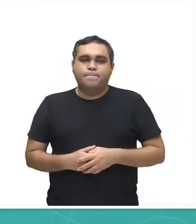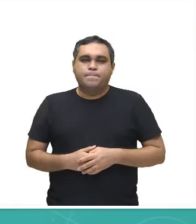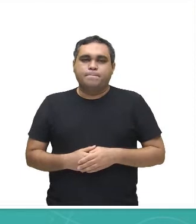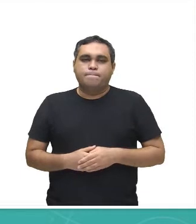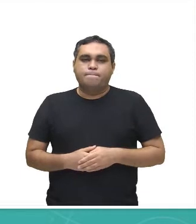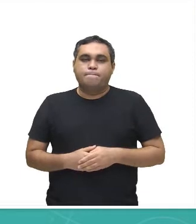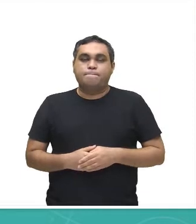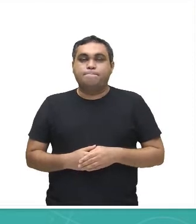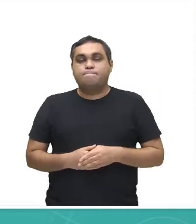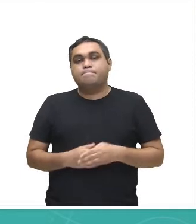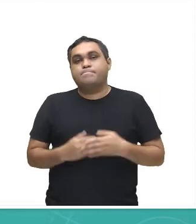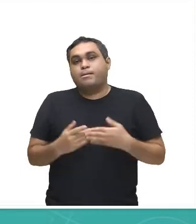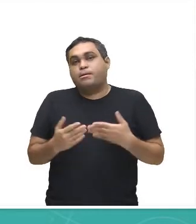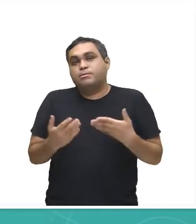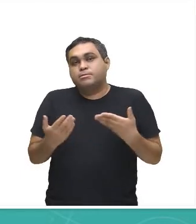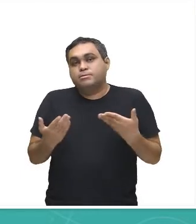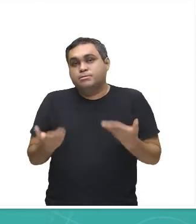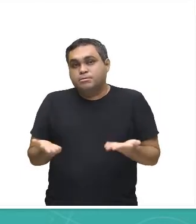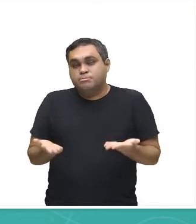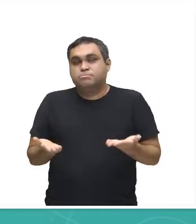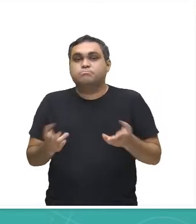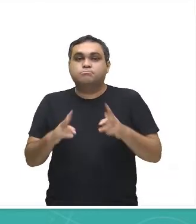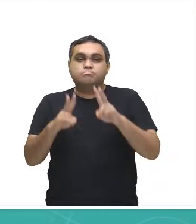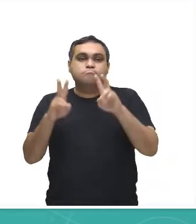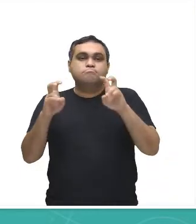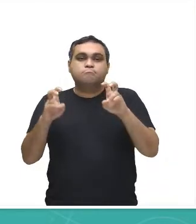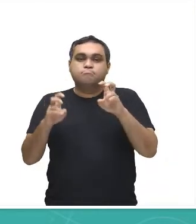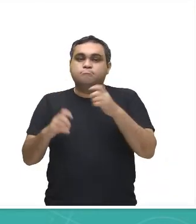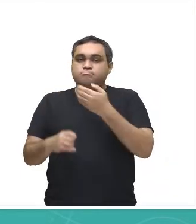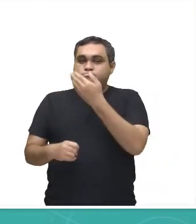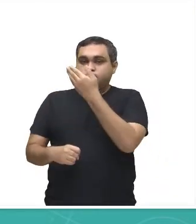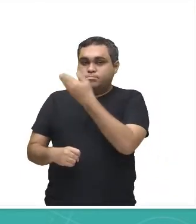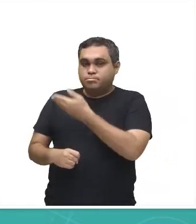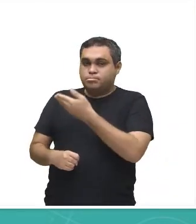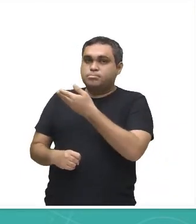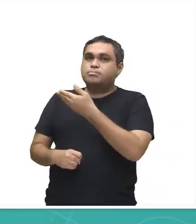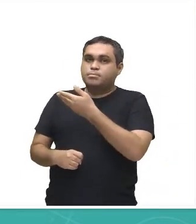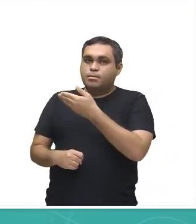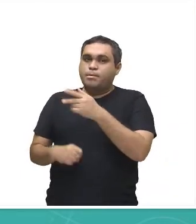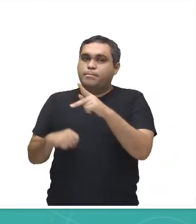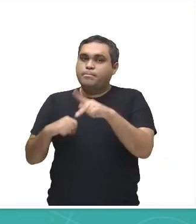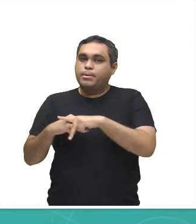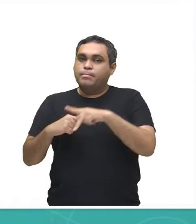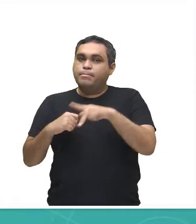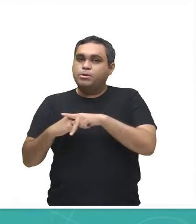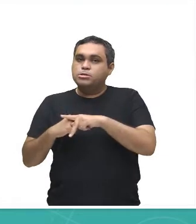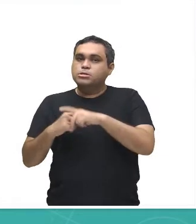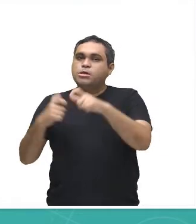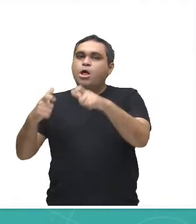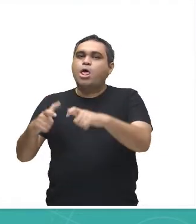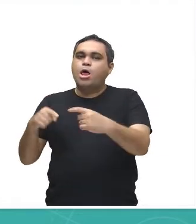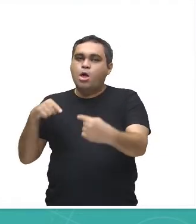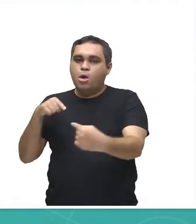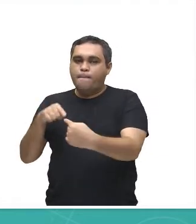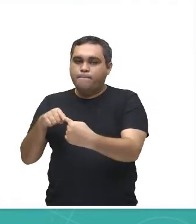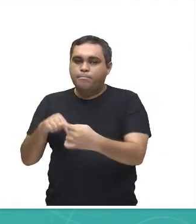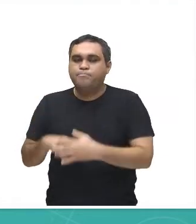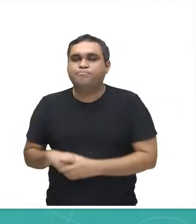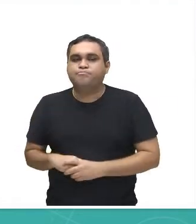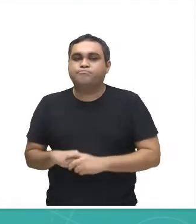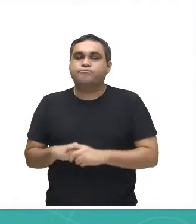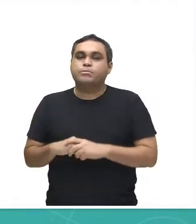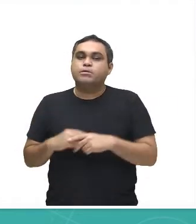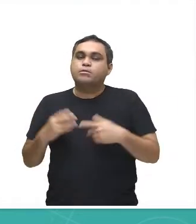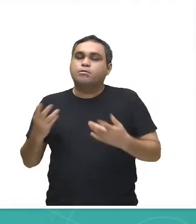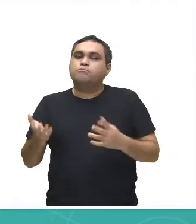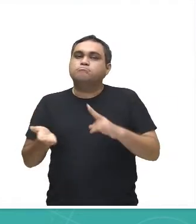Então, gente, o assunto é preposition of place, tá? E vamos, durante esse assunto, ver um pouquinho sobre o